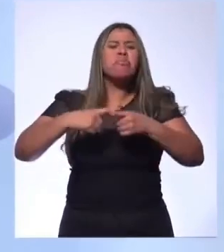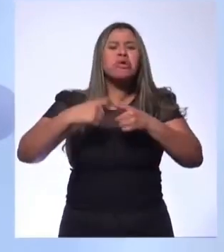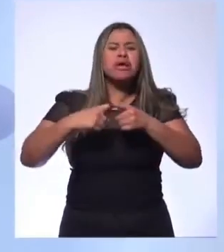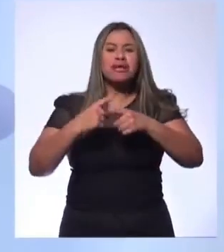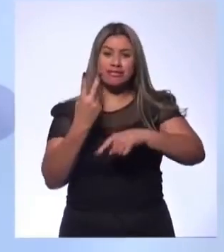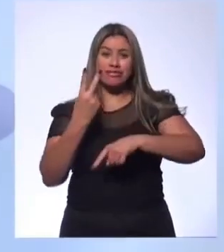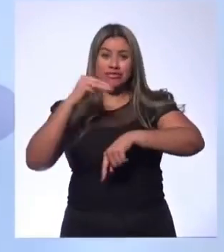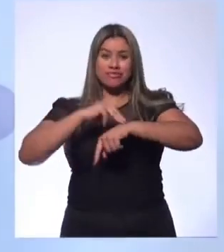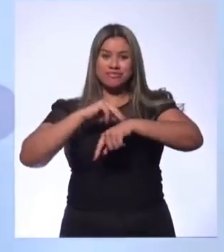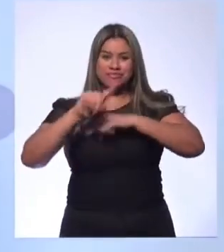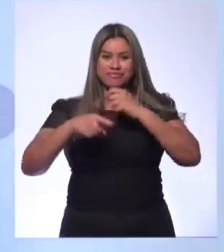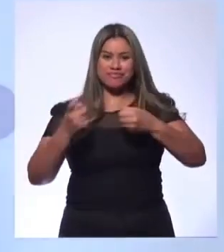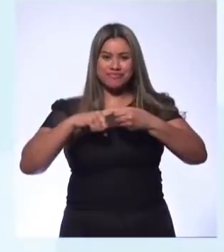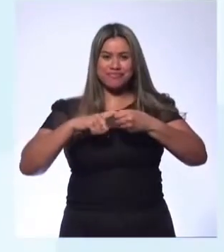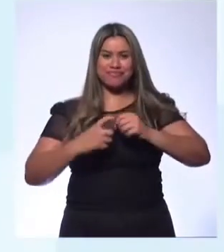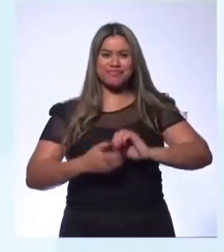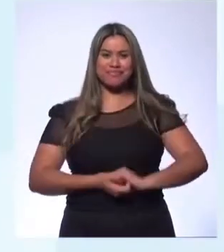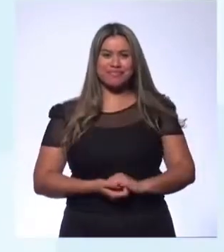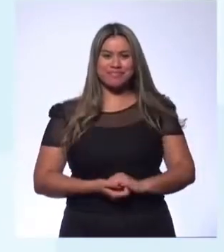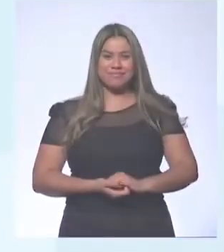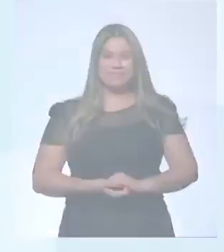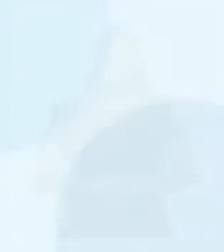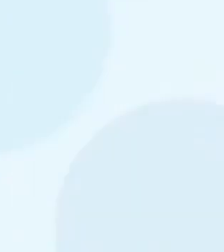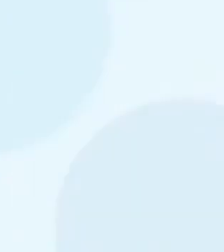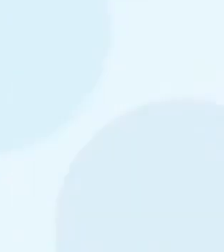2 minutinhos e já voltamos.